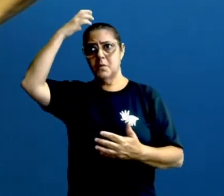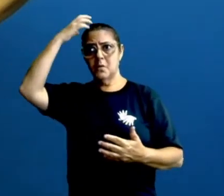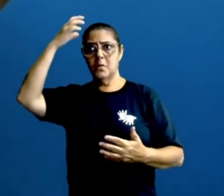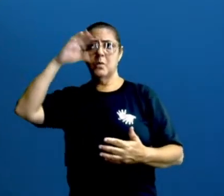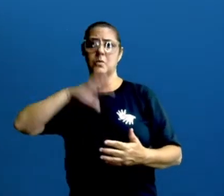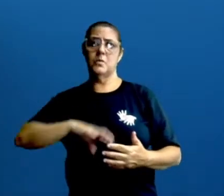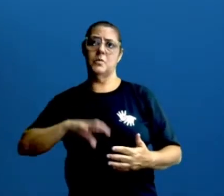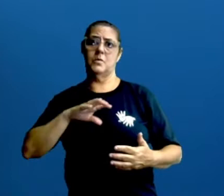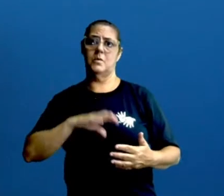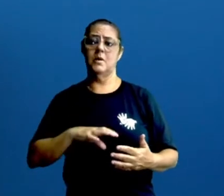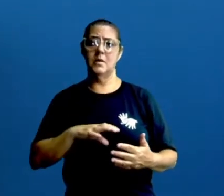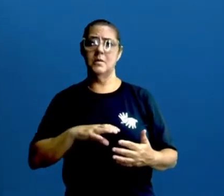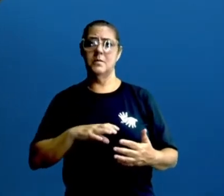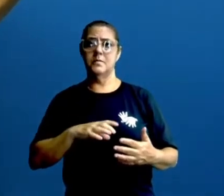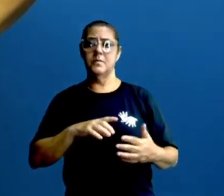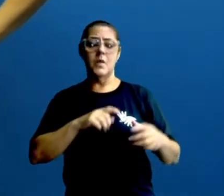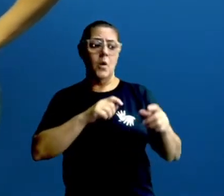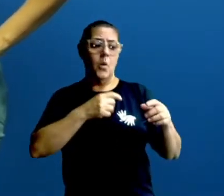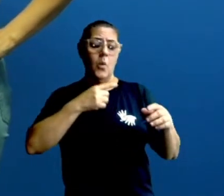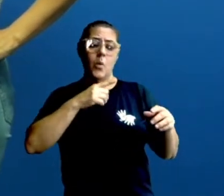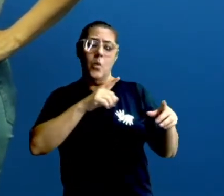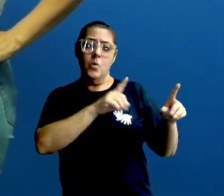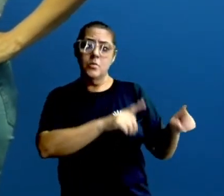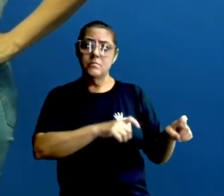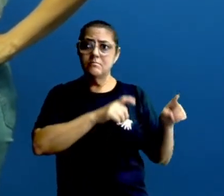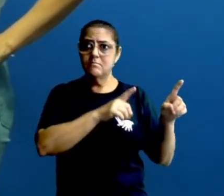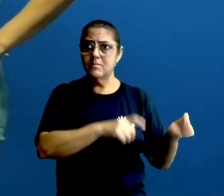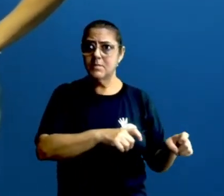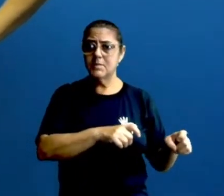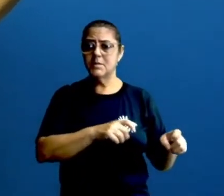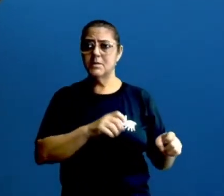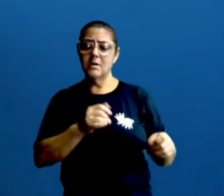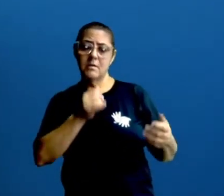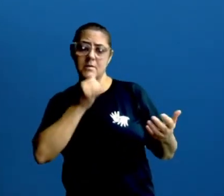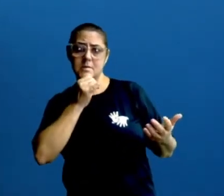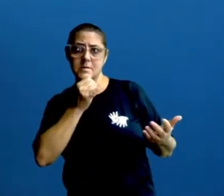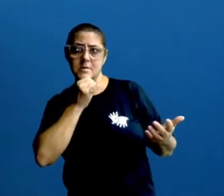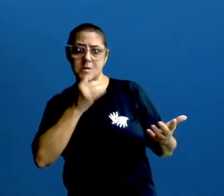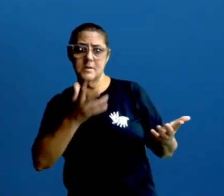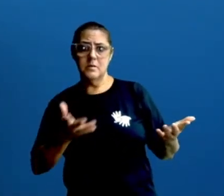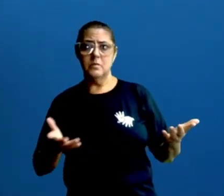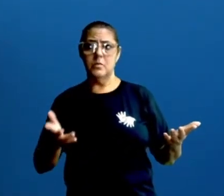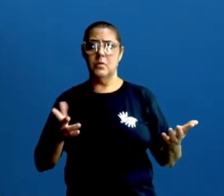portuguesa. Então, os engenhos, eles são importantes modelos de